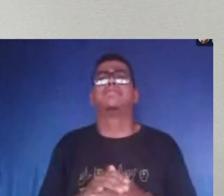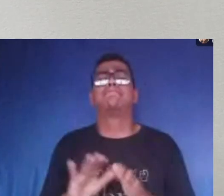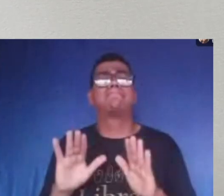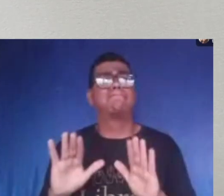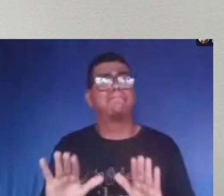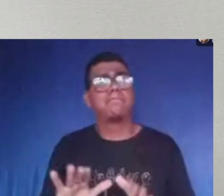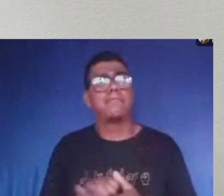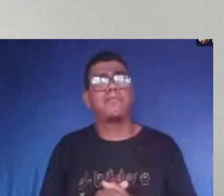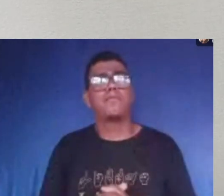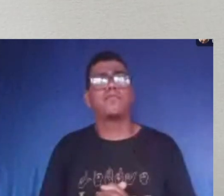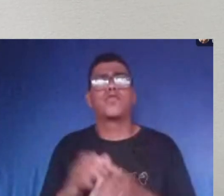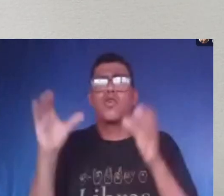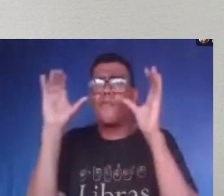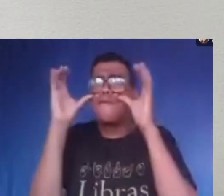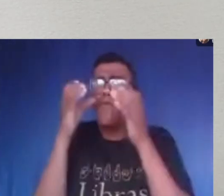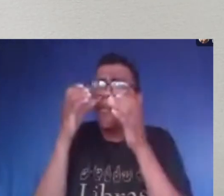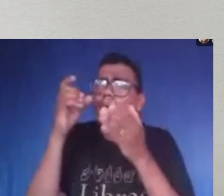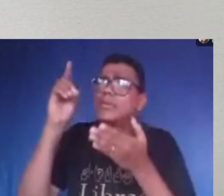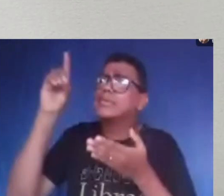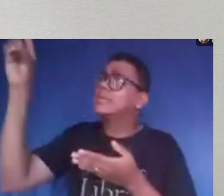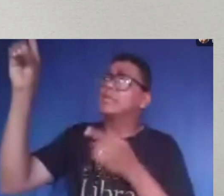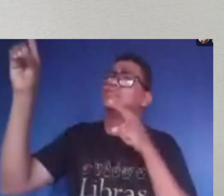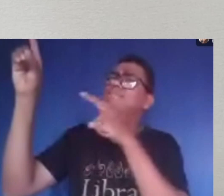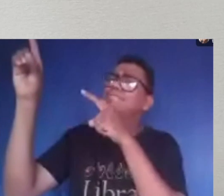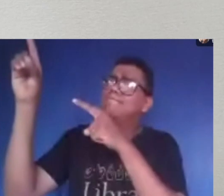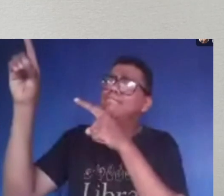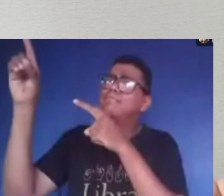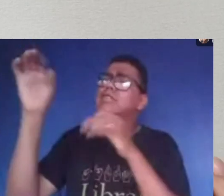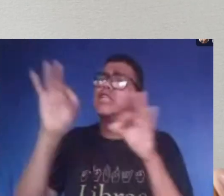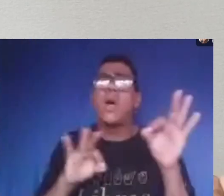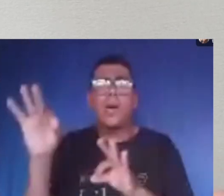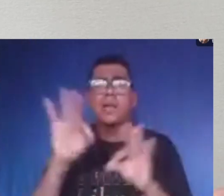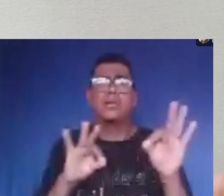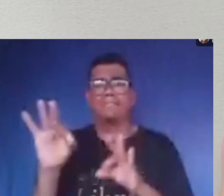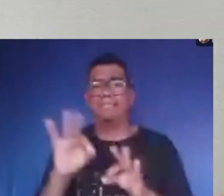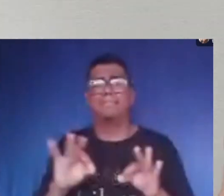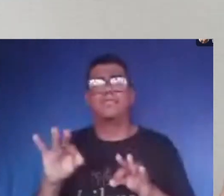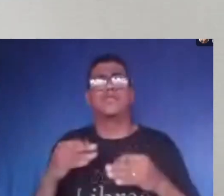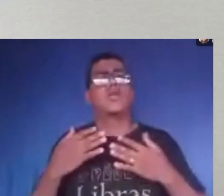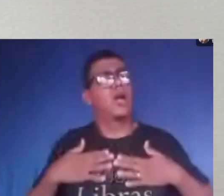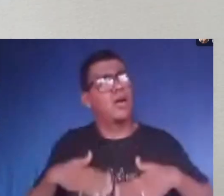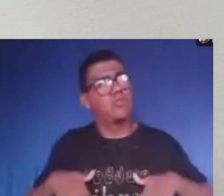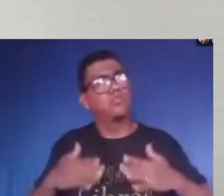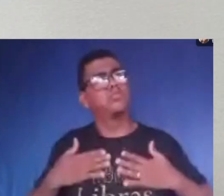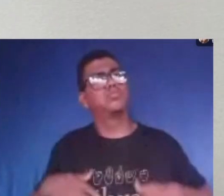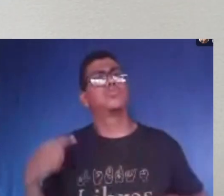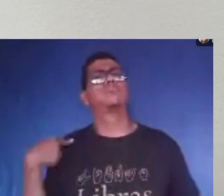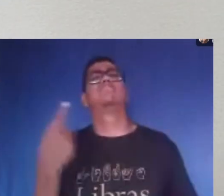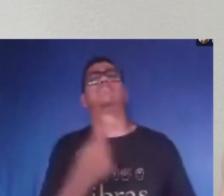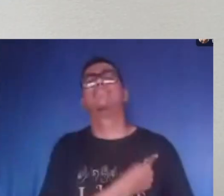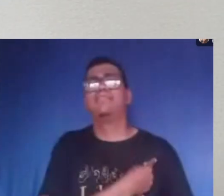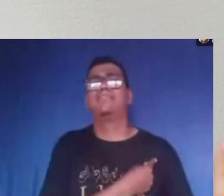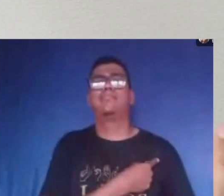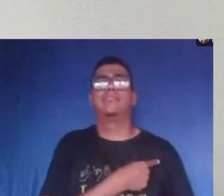o candeeiro, ele não pode ficar embaixo da mesa, ele tem que ficar em cima, ele tem que clarear ali onde há escuridão. E